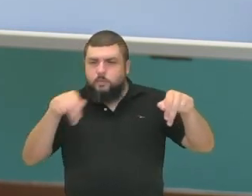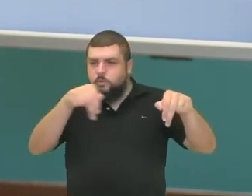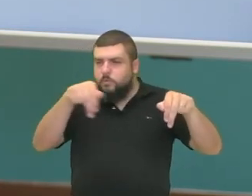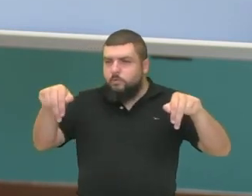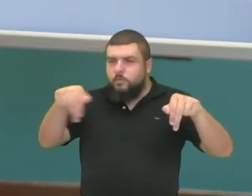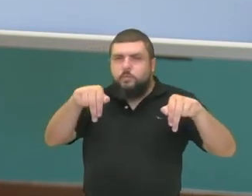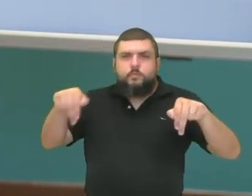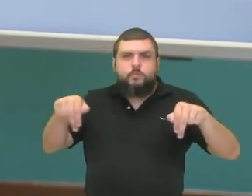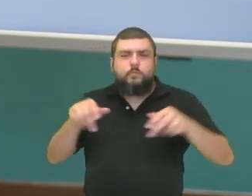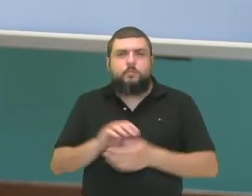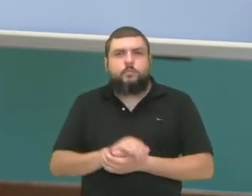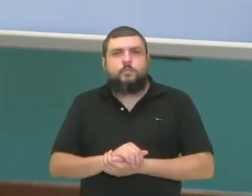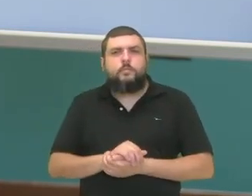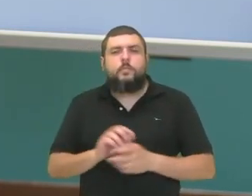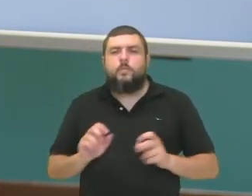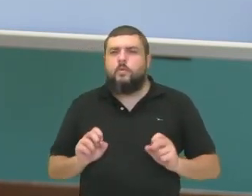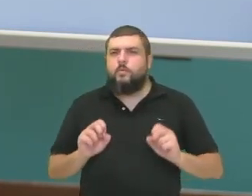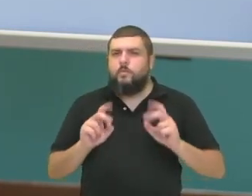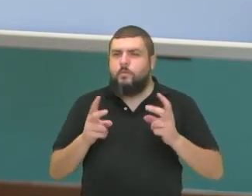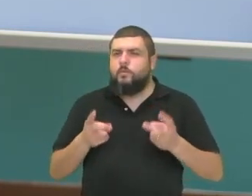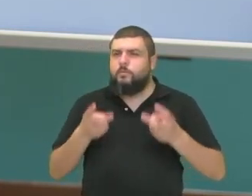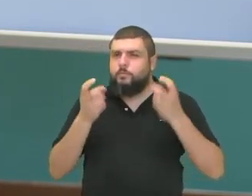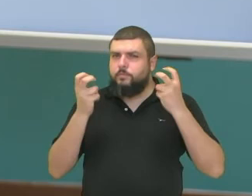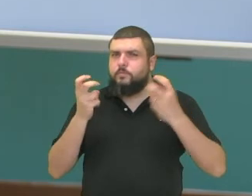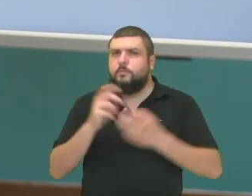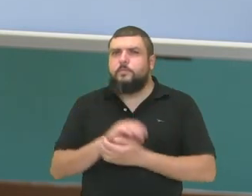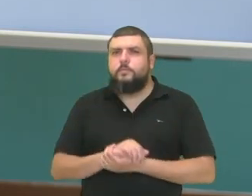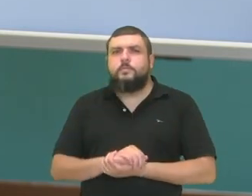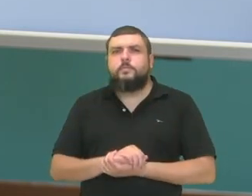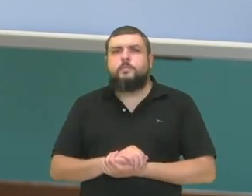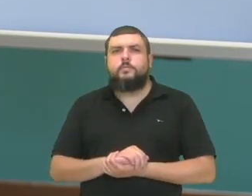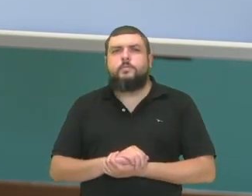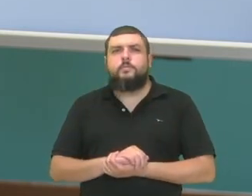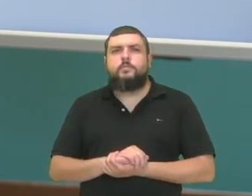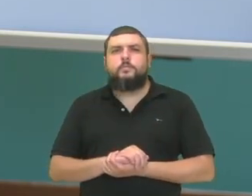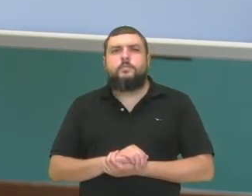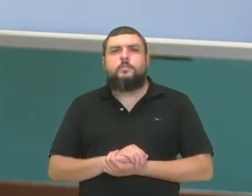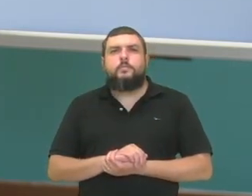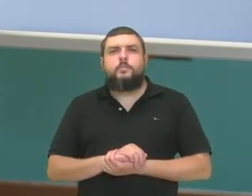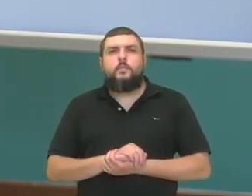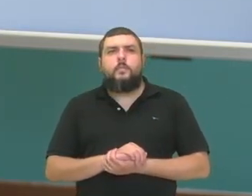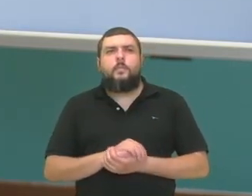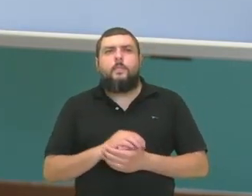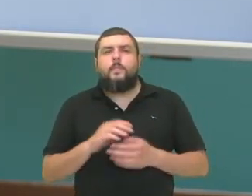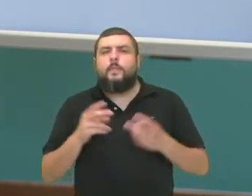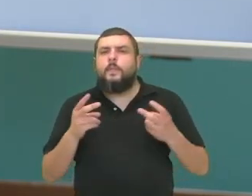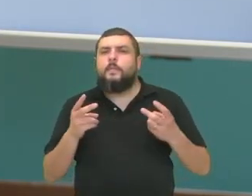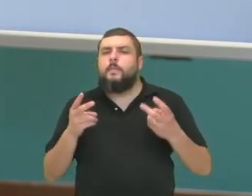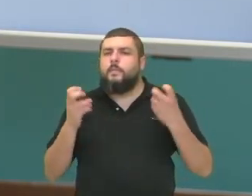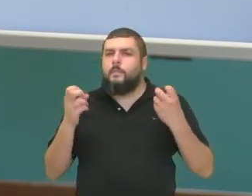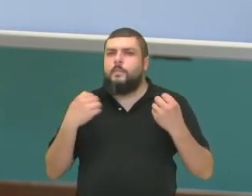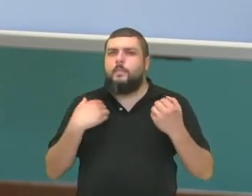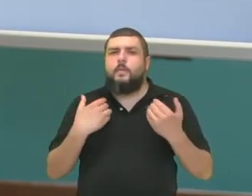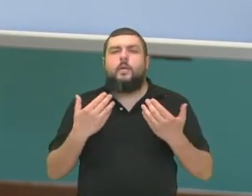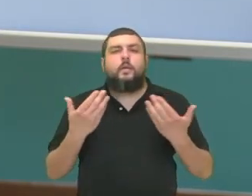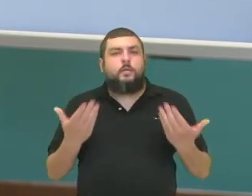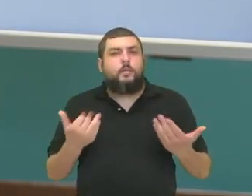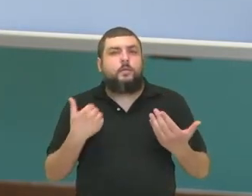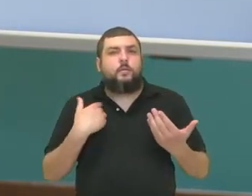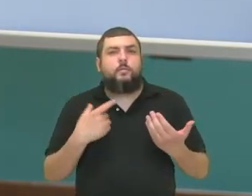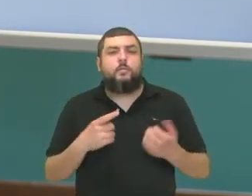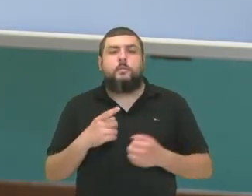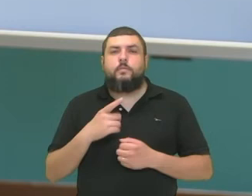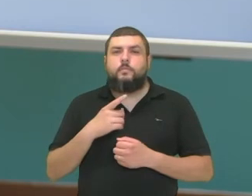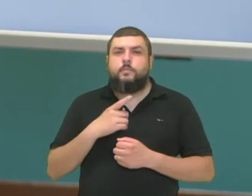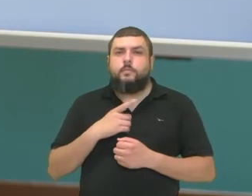muito bom, você é muito boa em química. Parabéns, exatamente, observe. Então nós temos o quê? Nós temos a isomeria